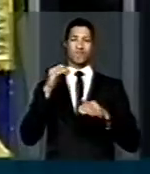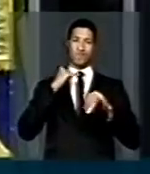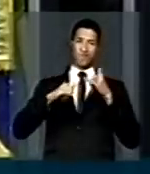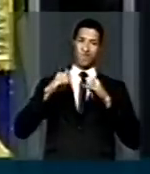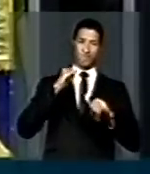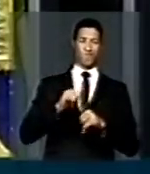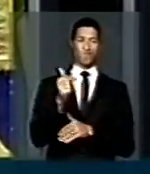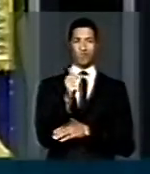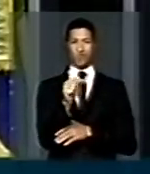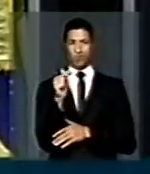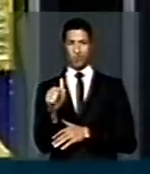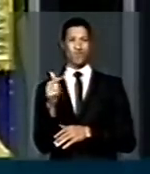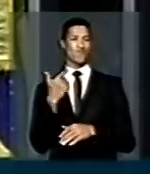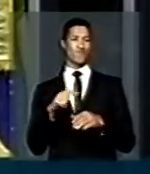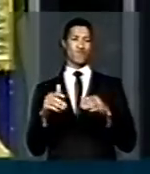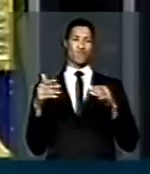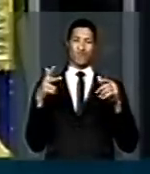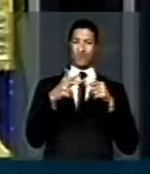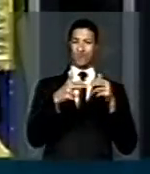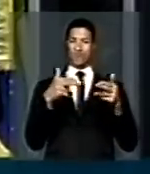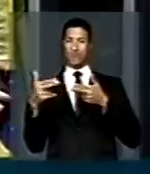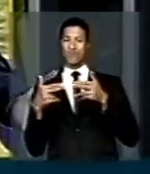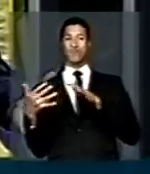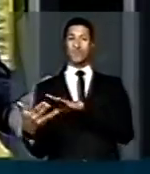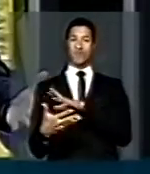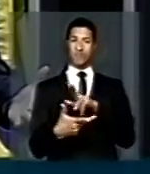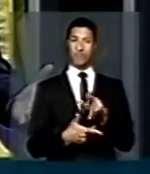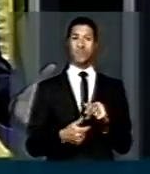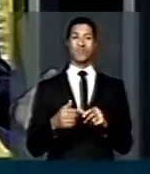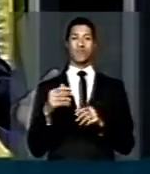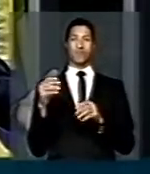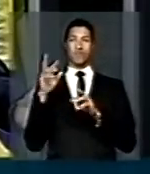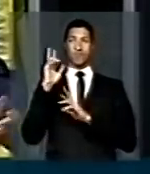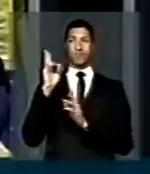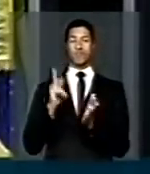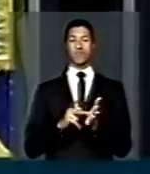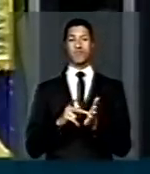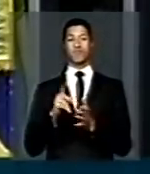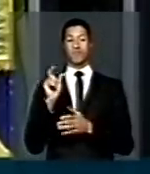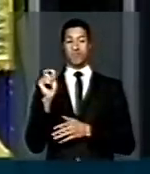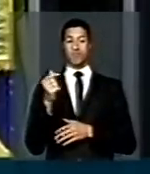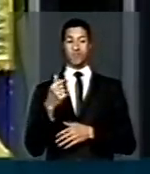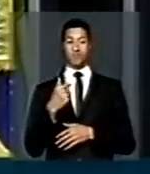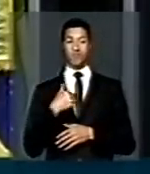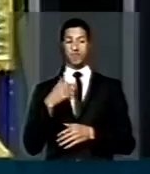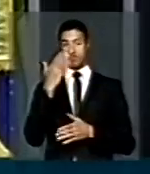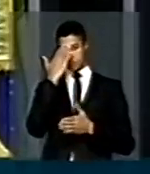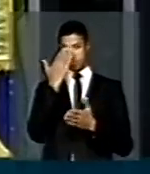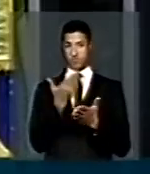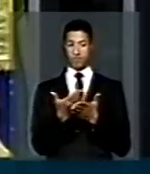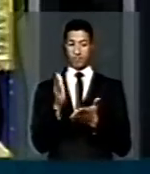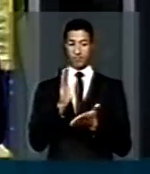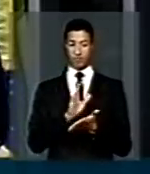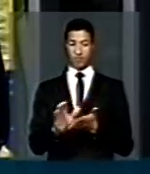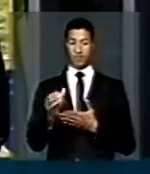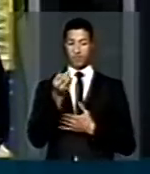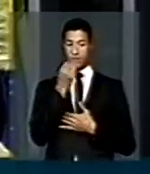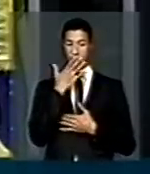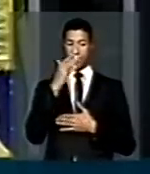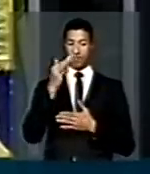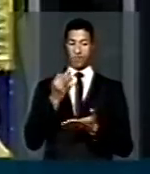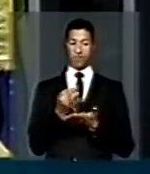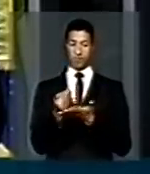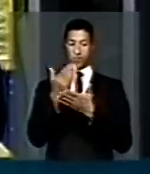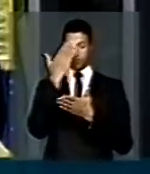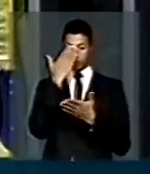desinformados não existe no mundo e evidentemente que eu confio na boa fé